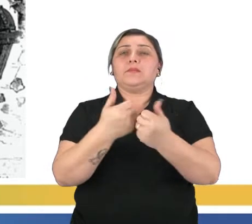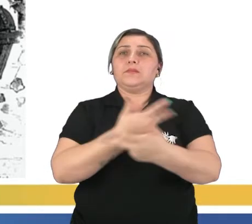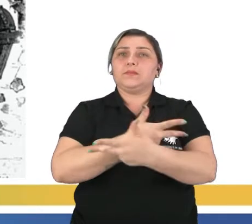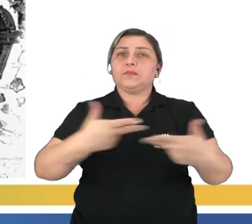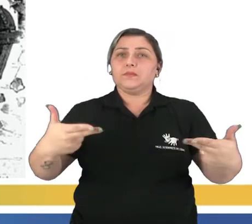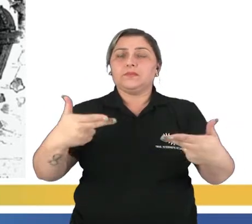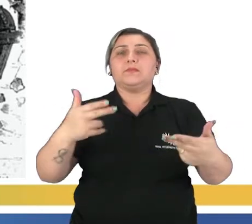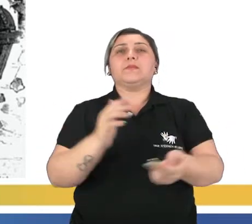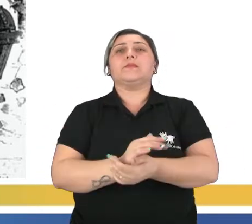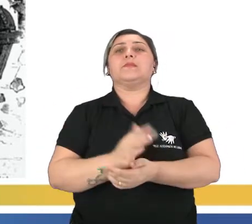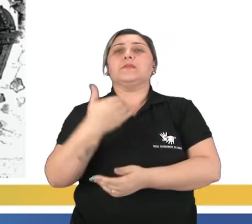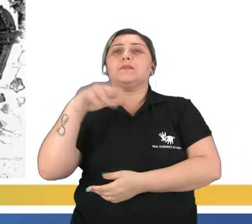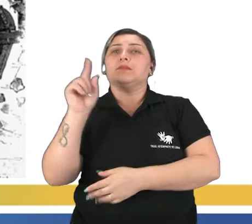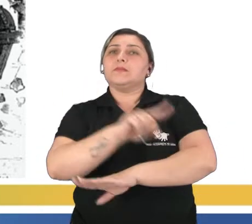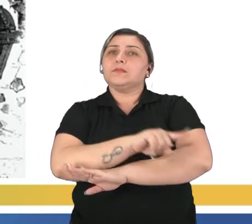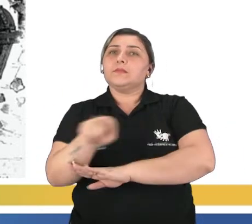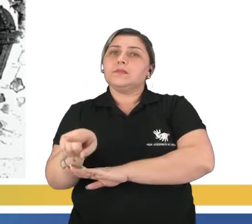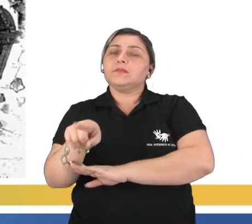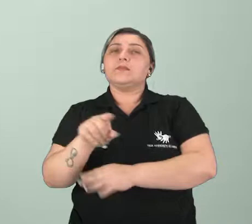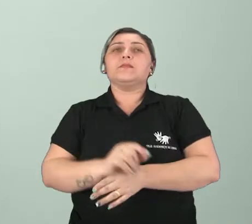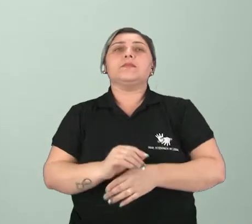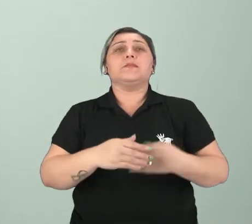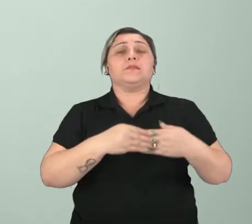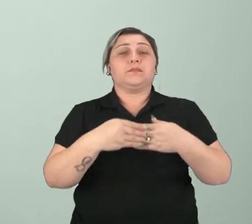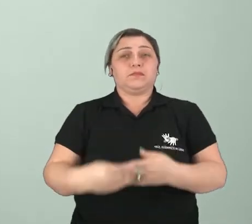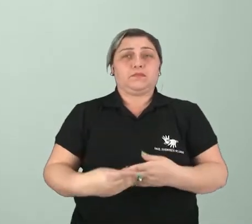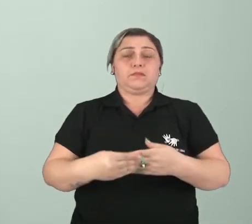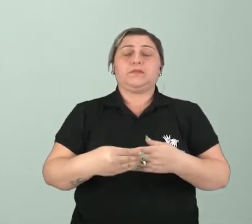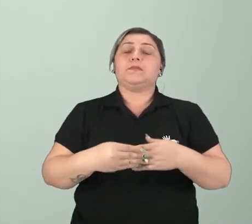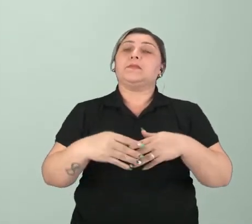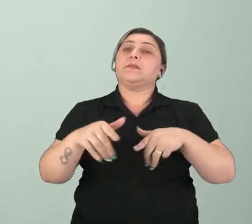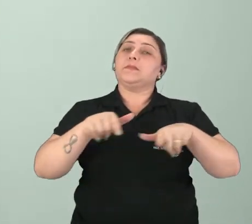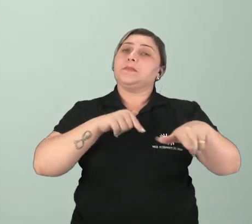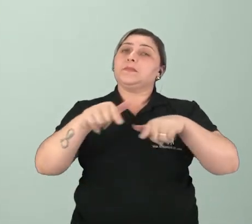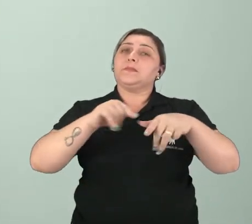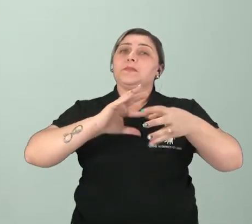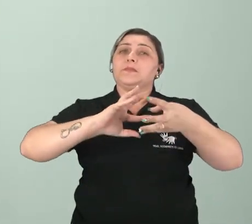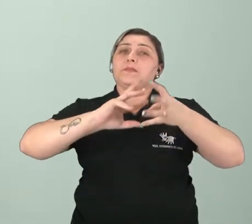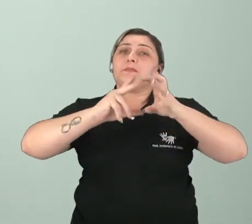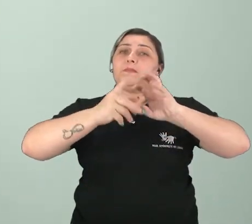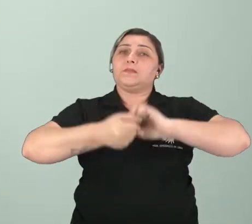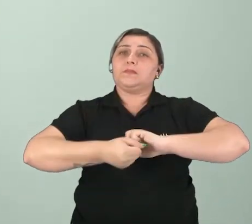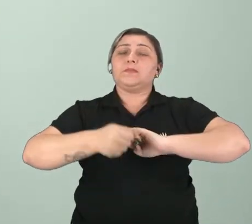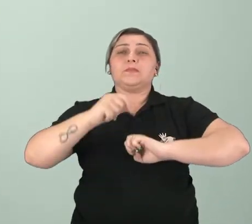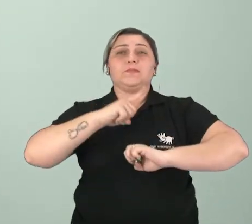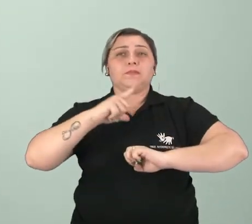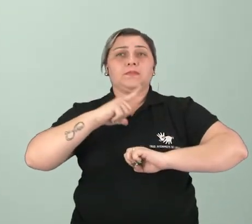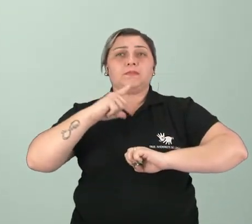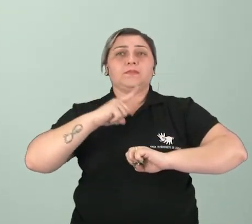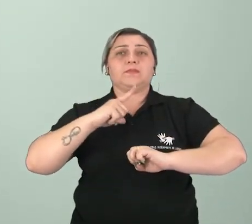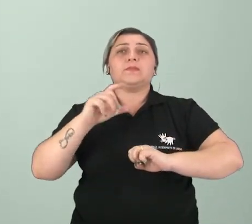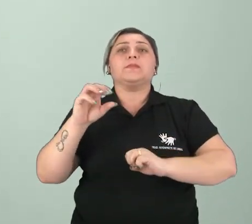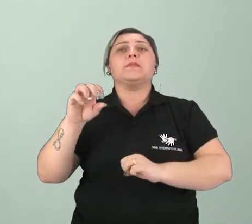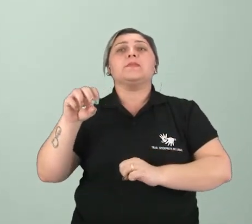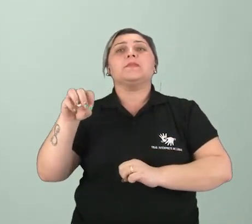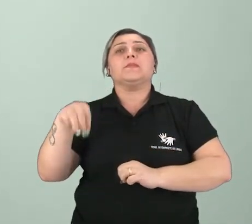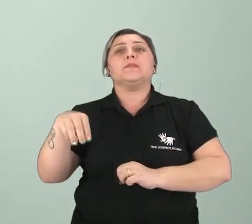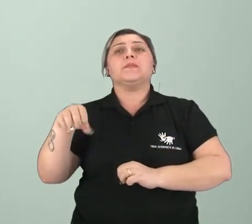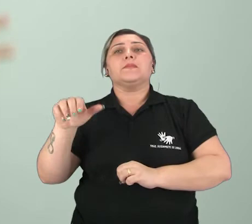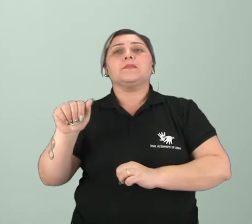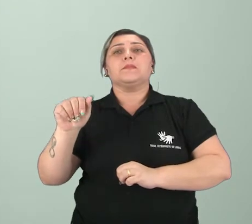primeiro aspecto que o texto falou, aquilo que a gente falou, o trabalho artesanal que tem o advento da manufatura,